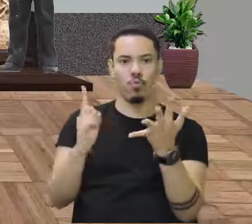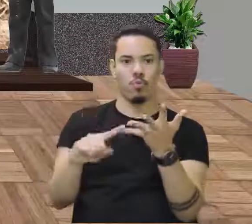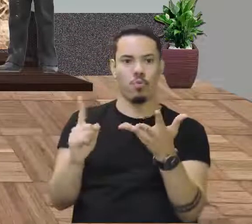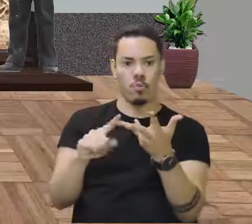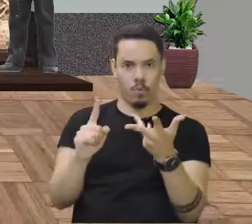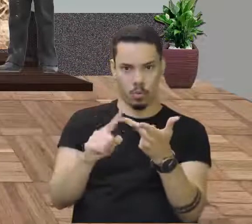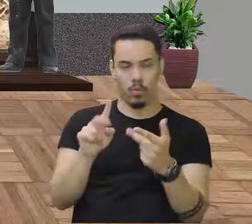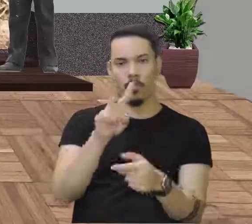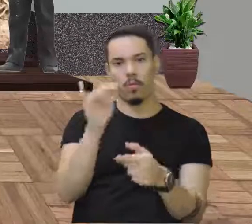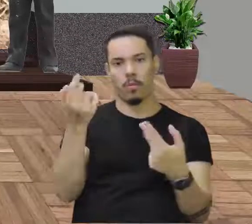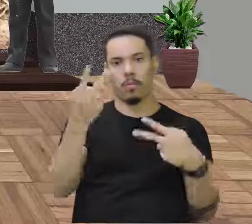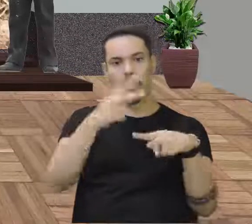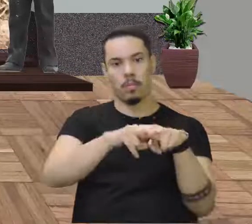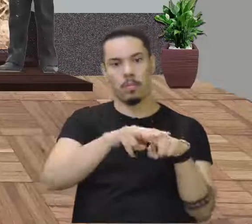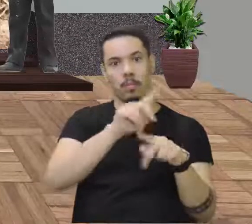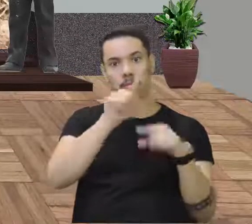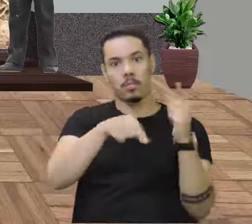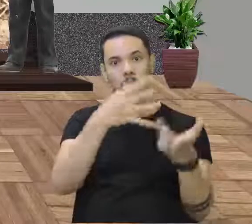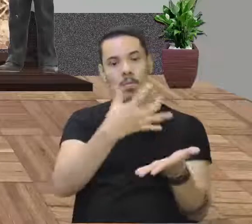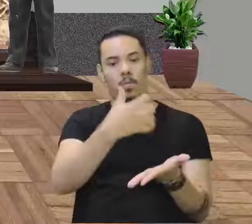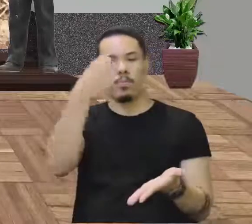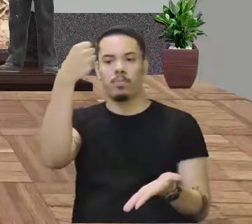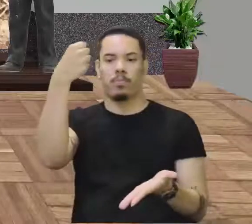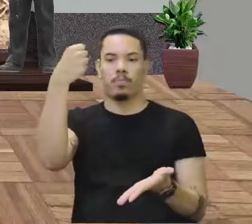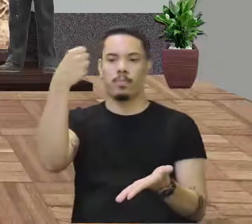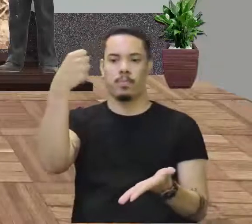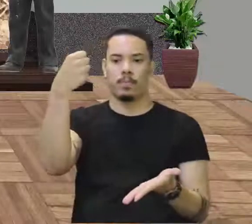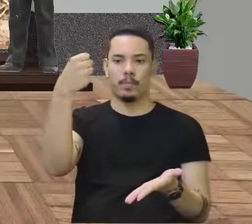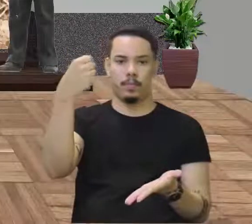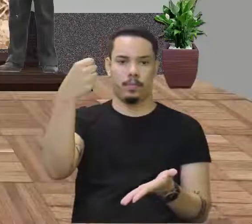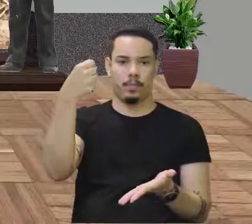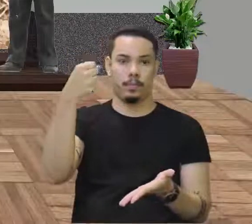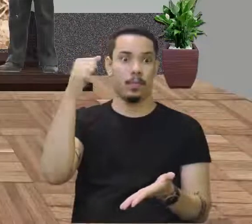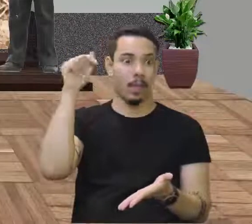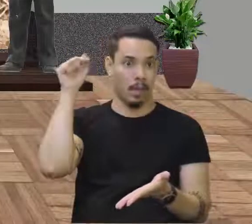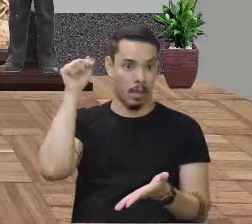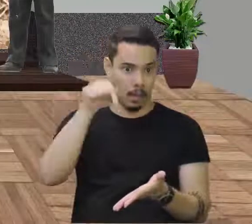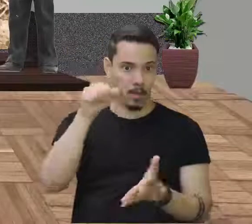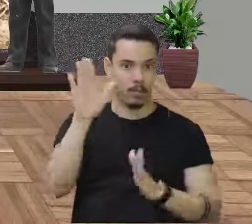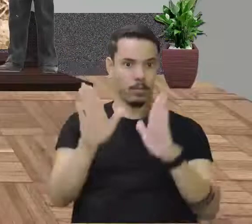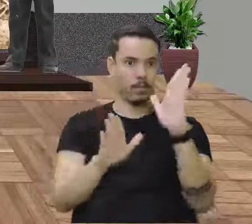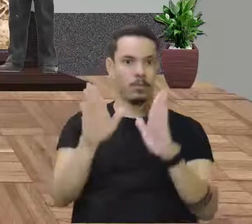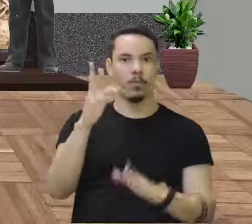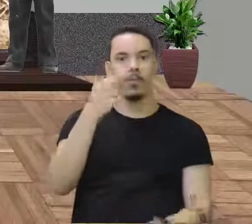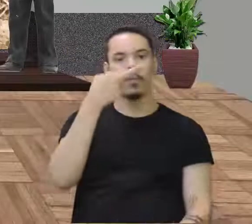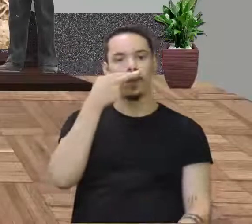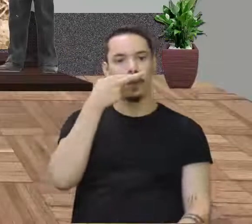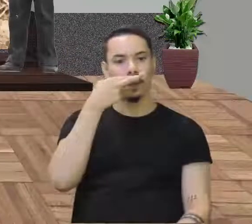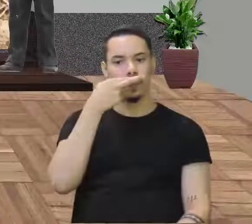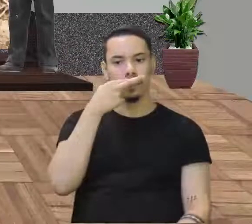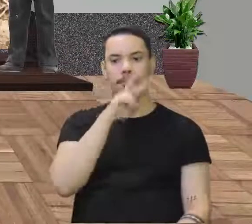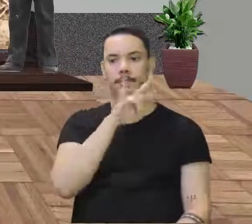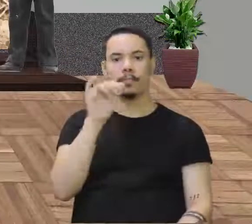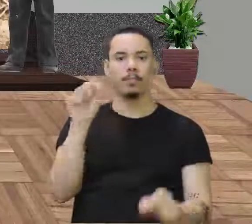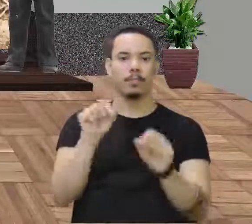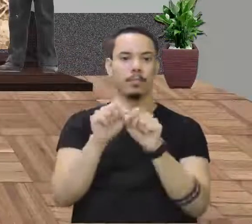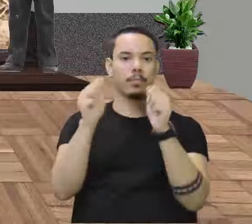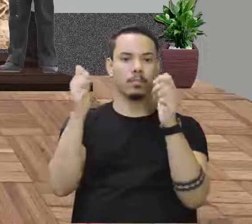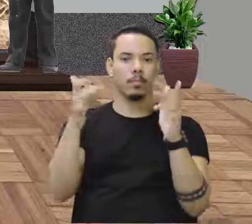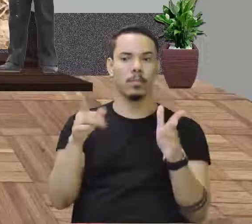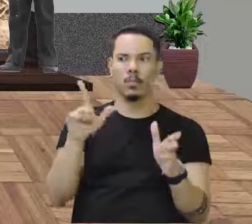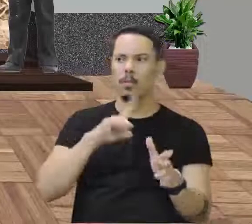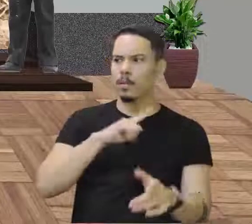ser detido e depois vai ser absolvido. É aí que depois Rondon vai dizer, você